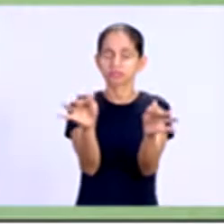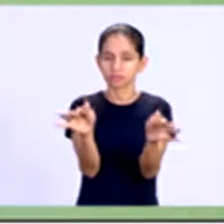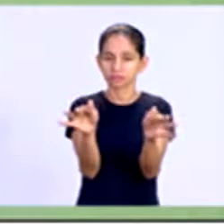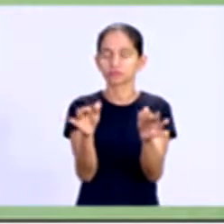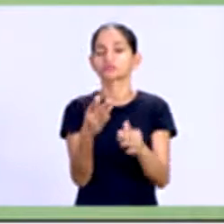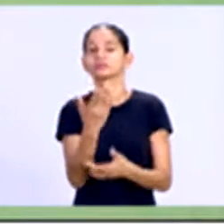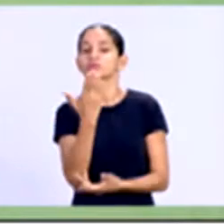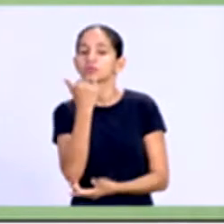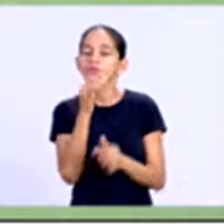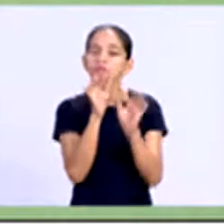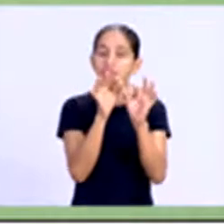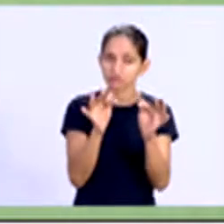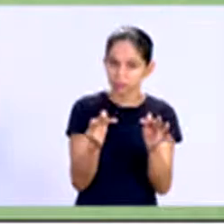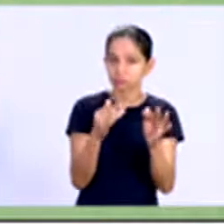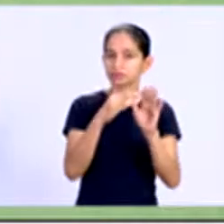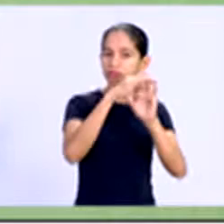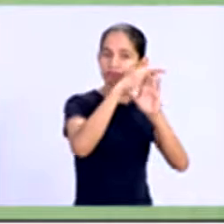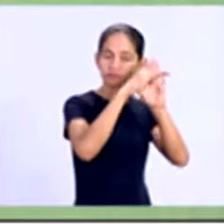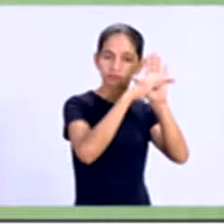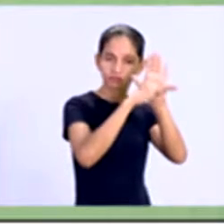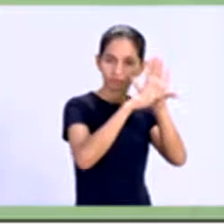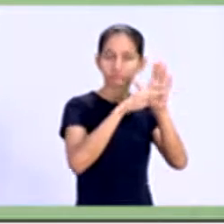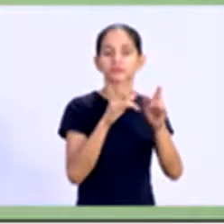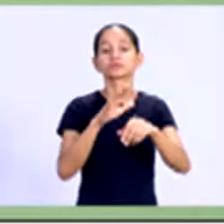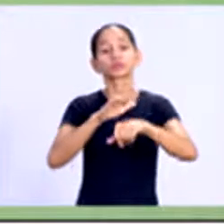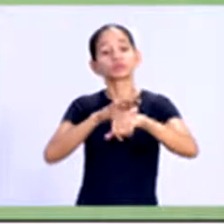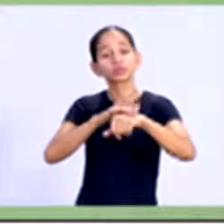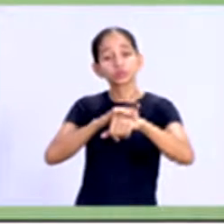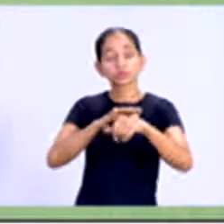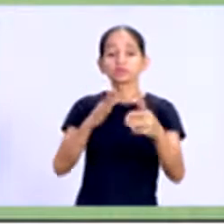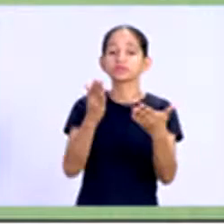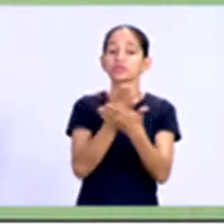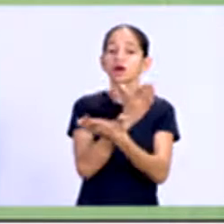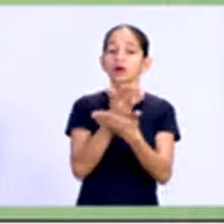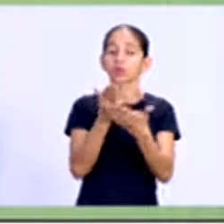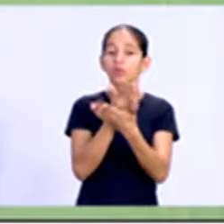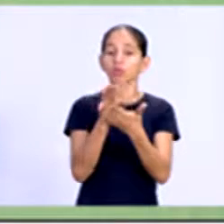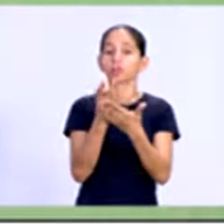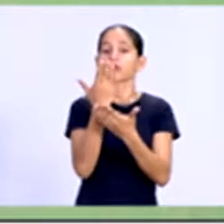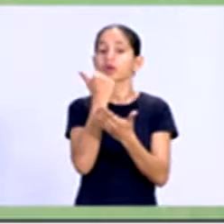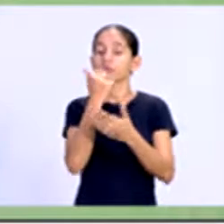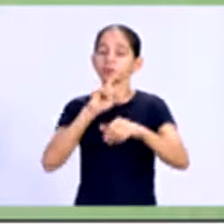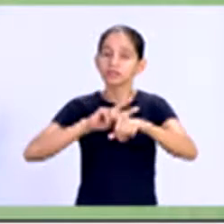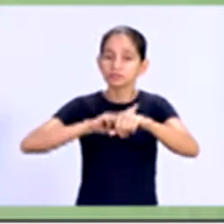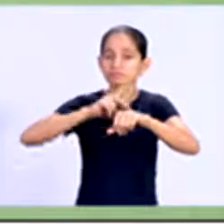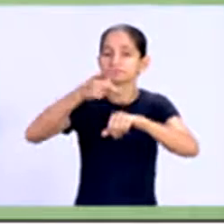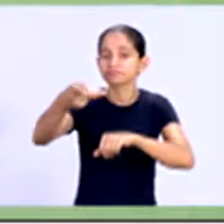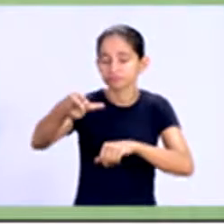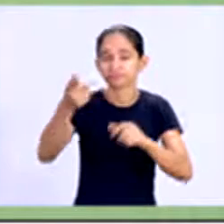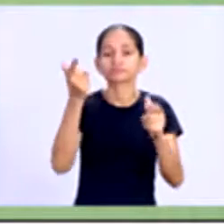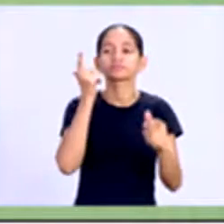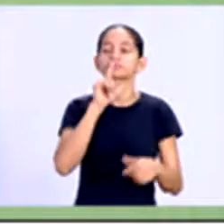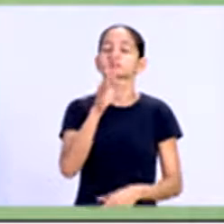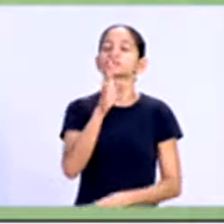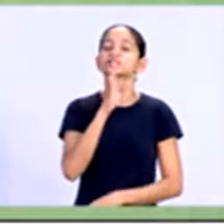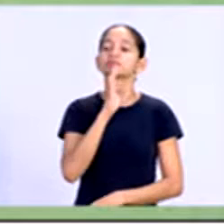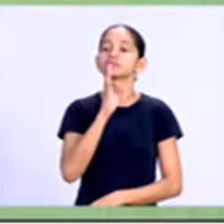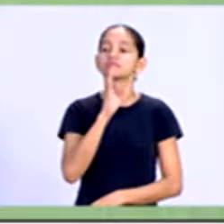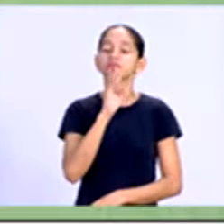dos alimentos, as doenças transmitidas por alimentos, conhecidas